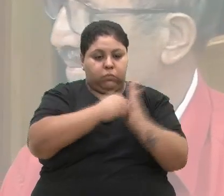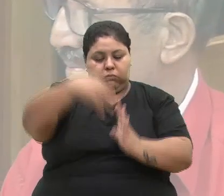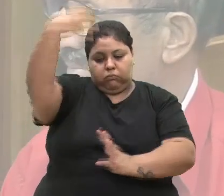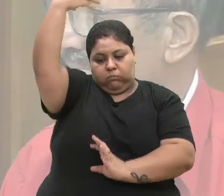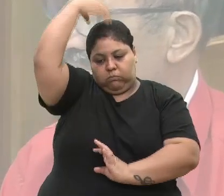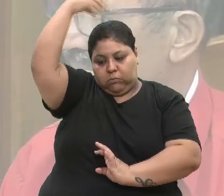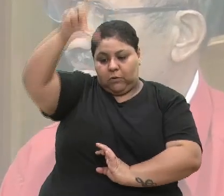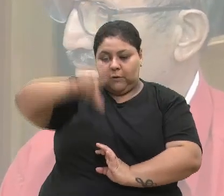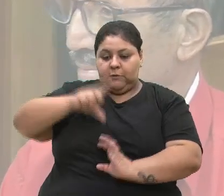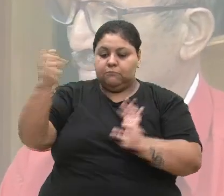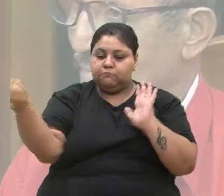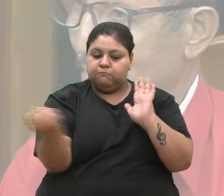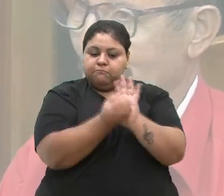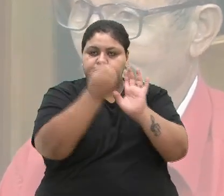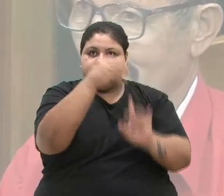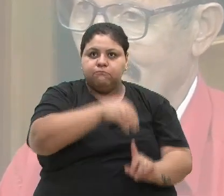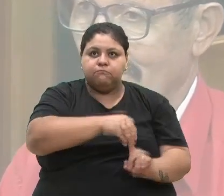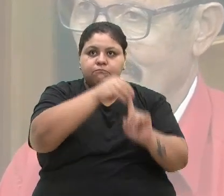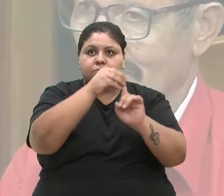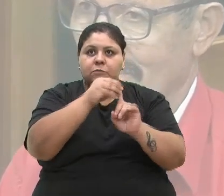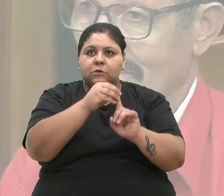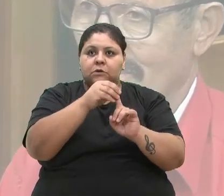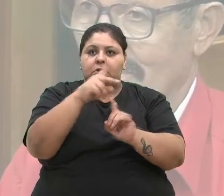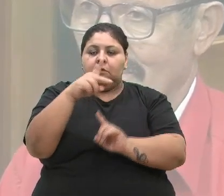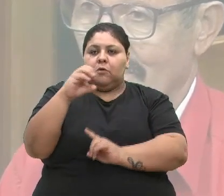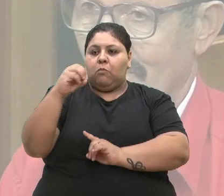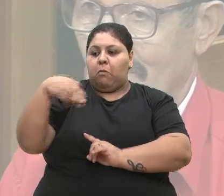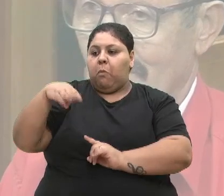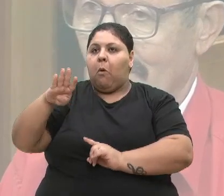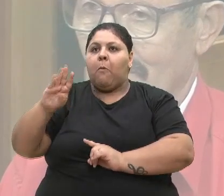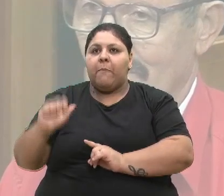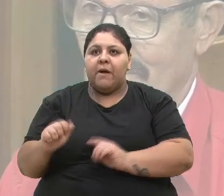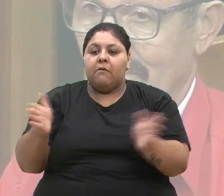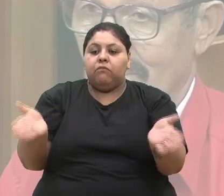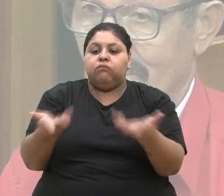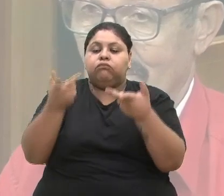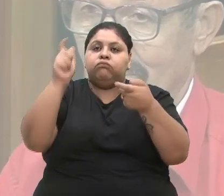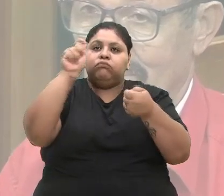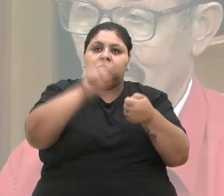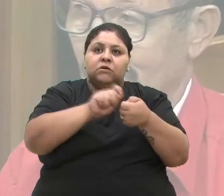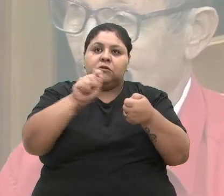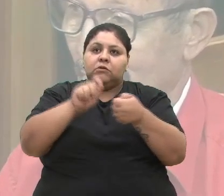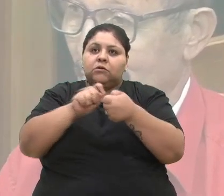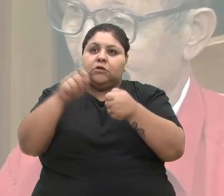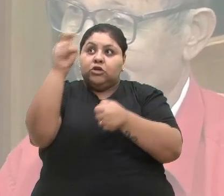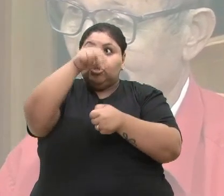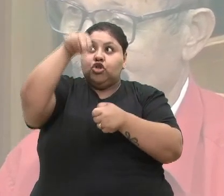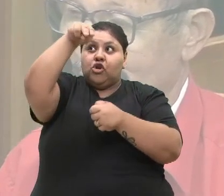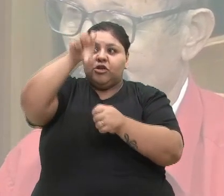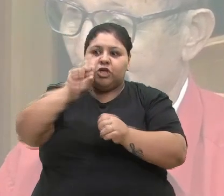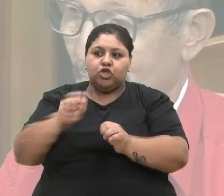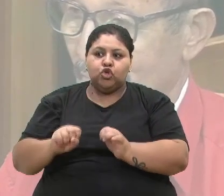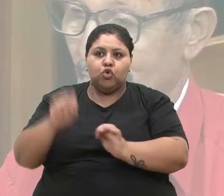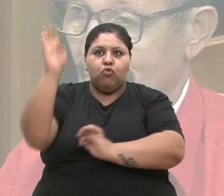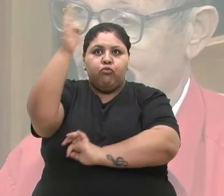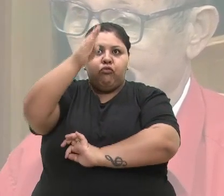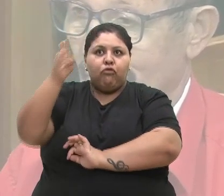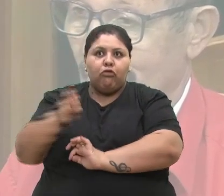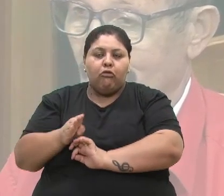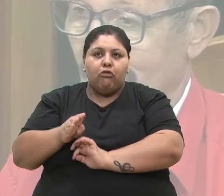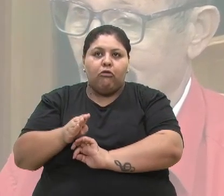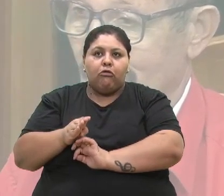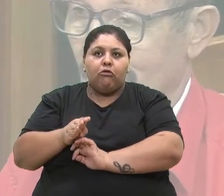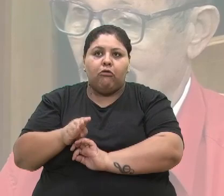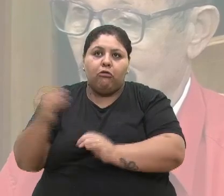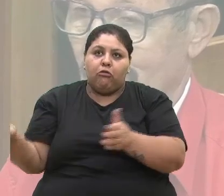como símbolo principal uma pomba. Essa festa é realizada de norte a sul do Brasil, e ela foi trazida